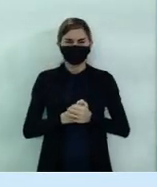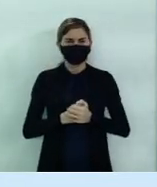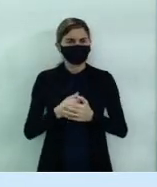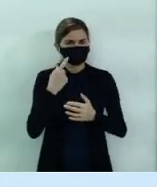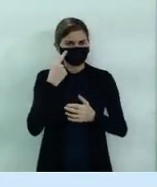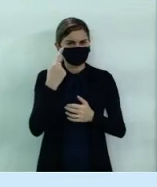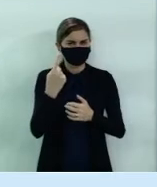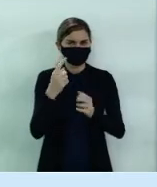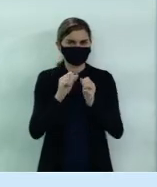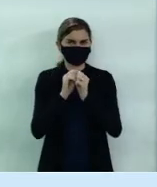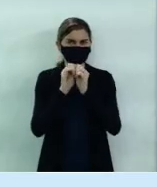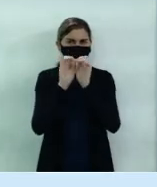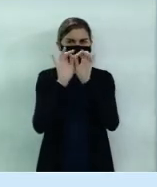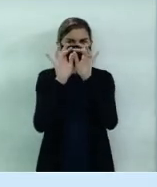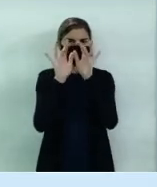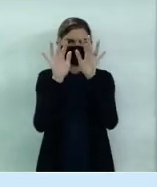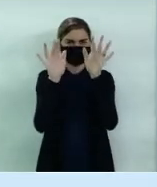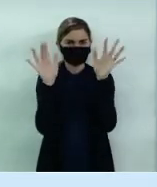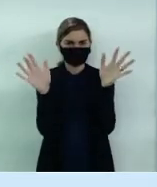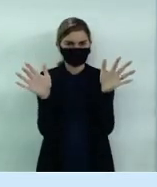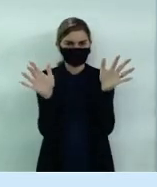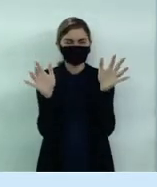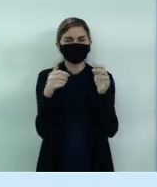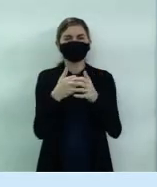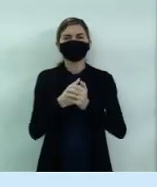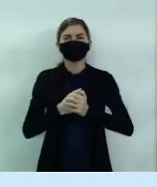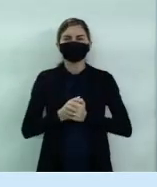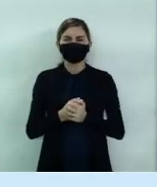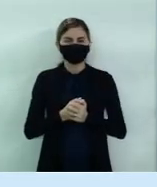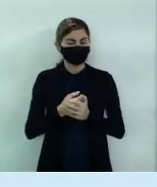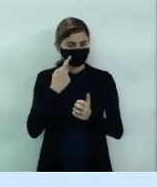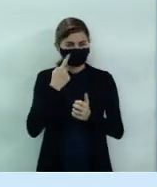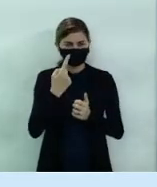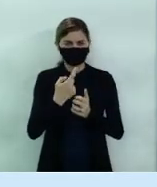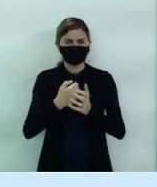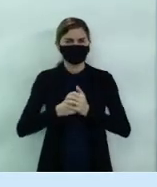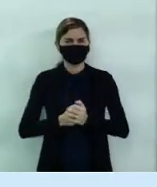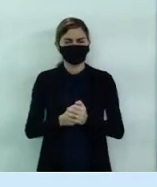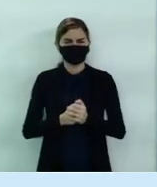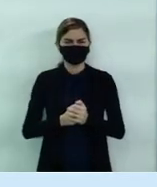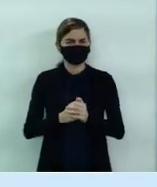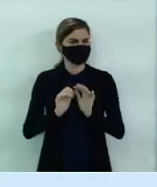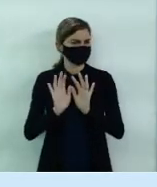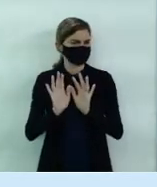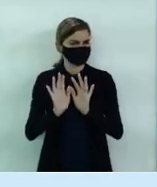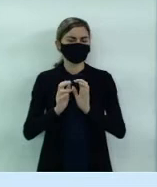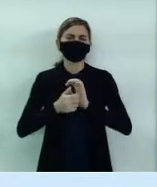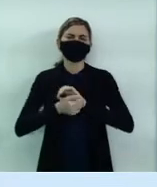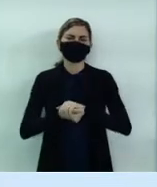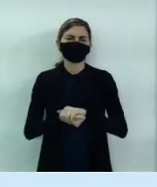Aqui foi liberado o dióxido de carbono, deixando aqui a bolinha. Vou deixar aqui.